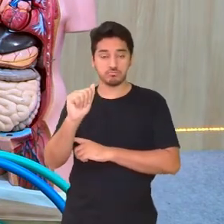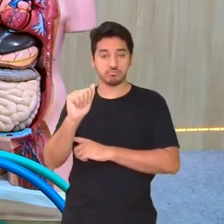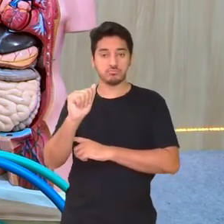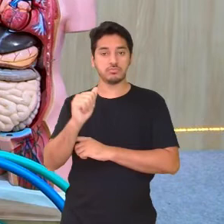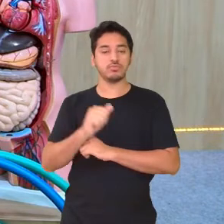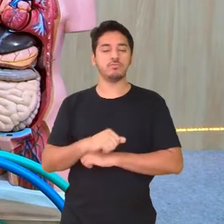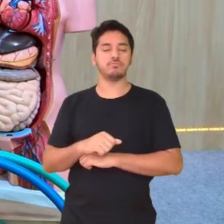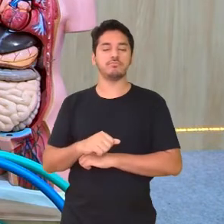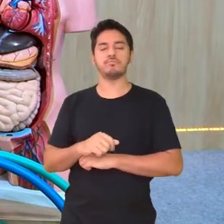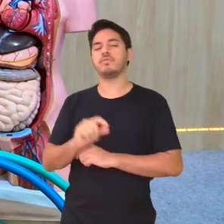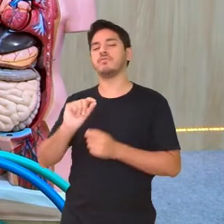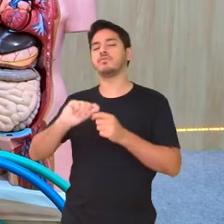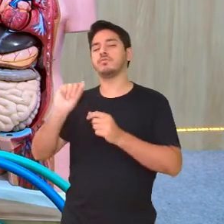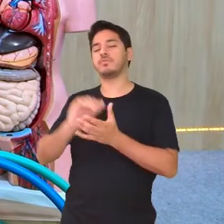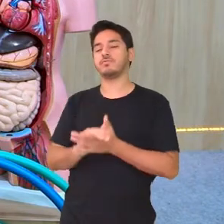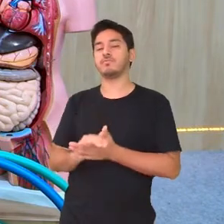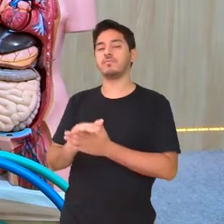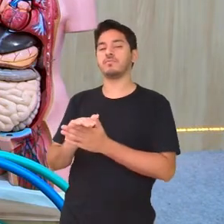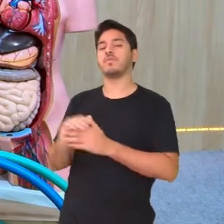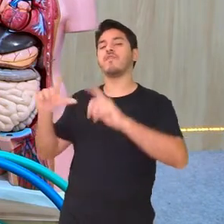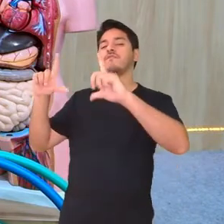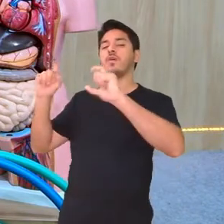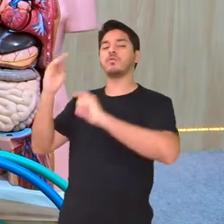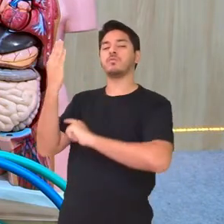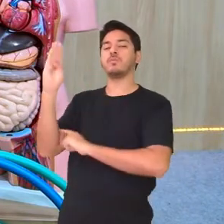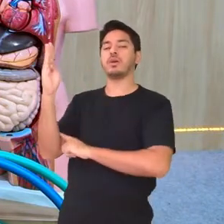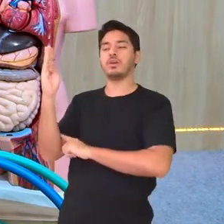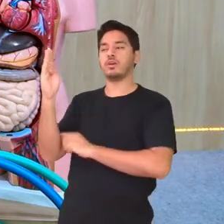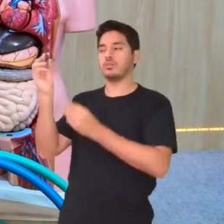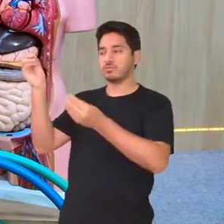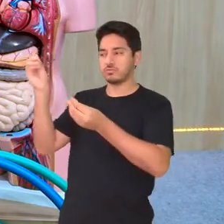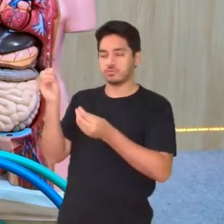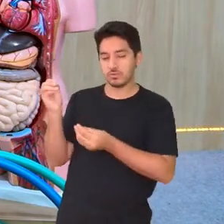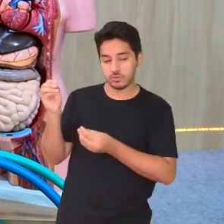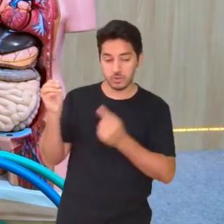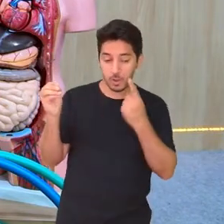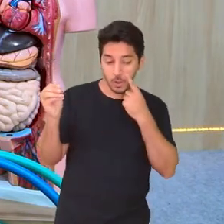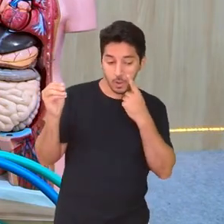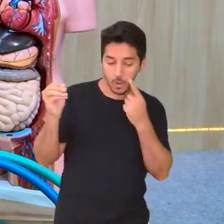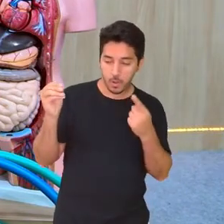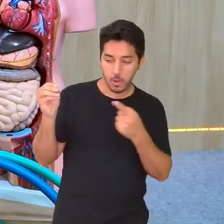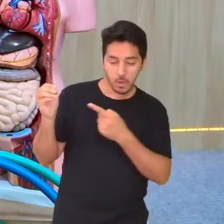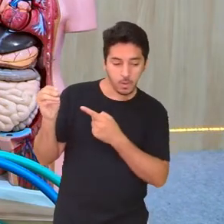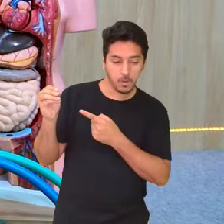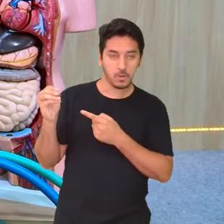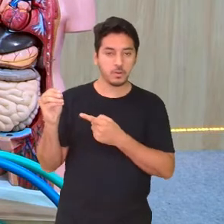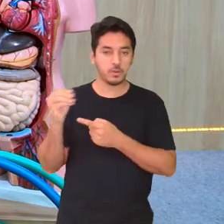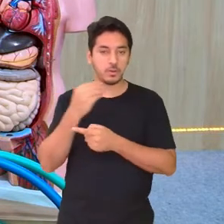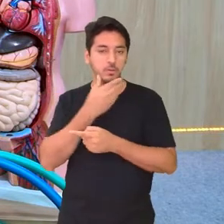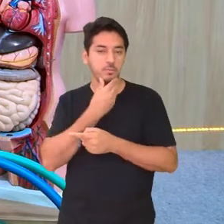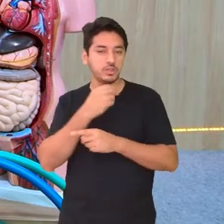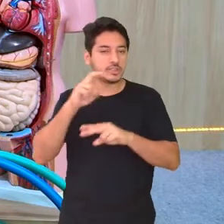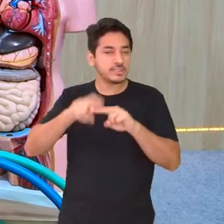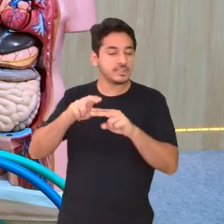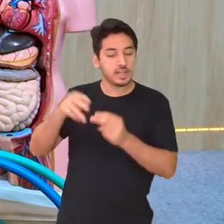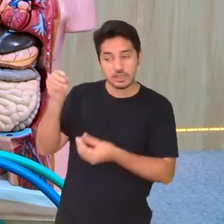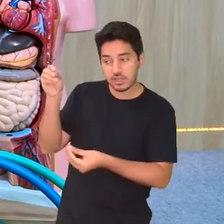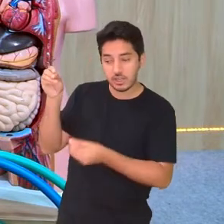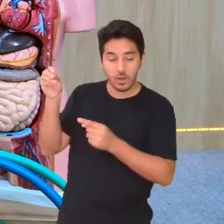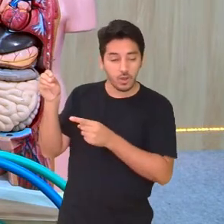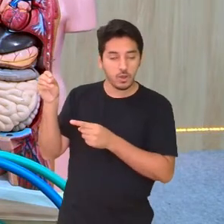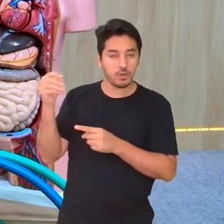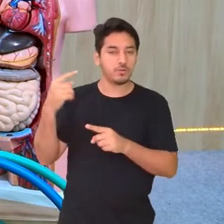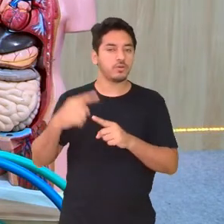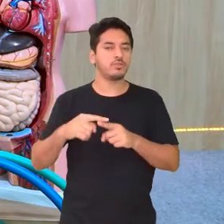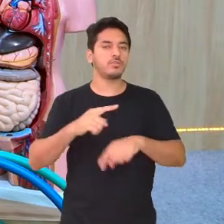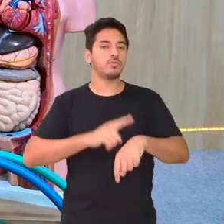do banheiro, do menino ali coladinho, indo ao banheiro, sentadinho, porque quando chegar próximo a esse horário, aí